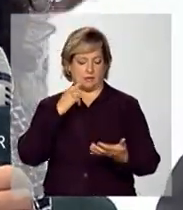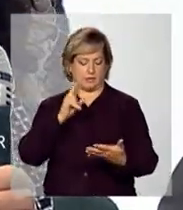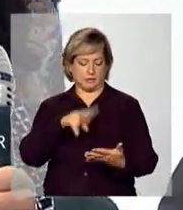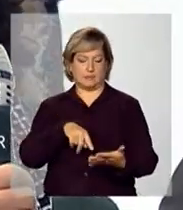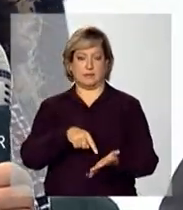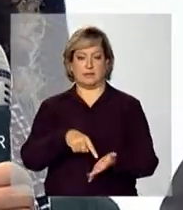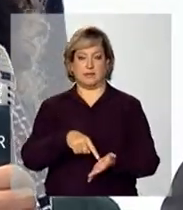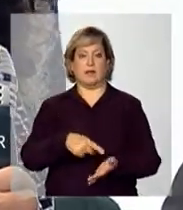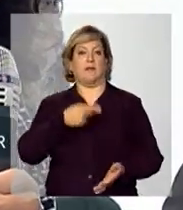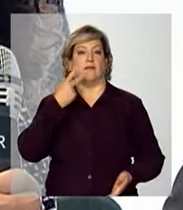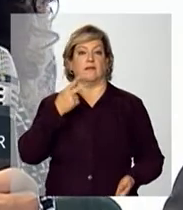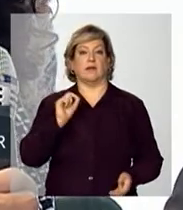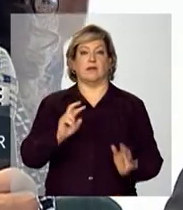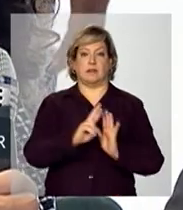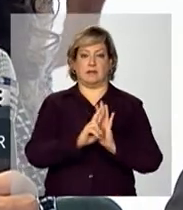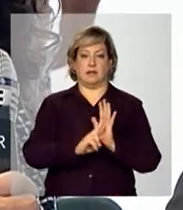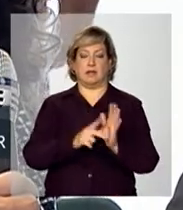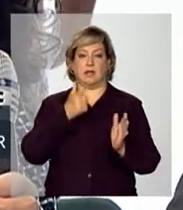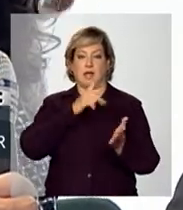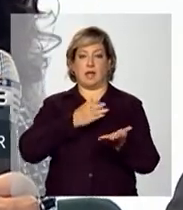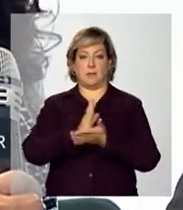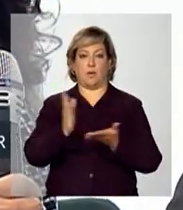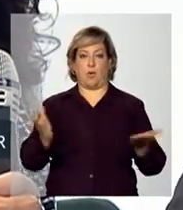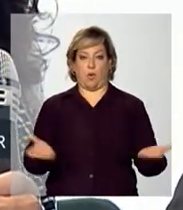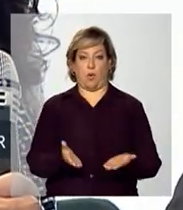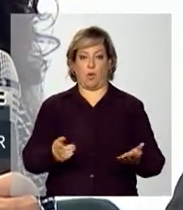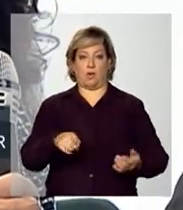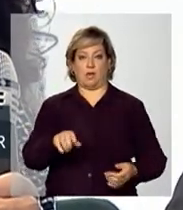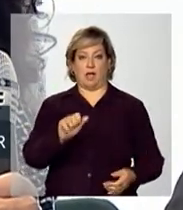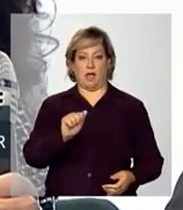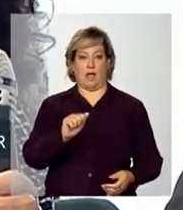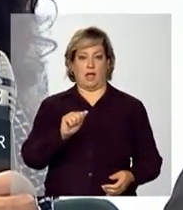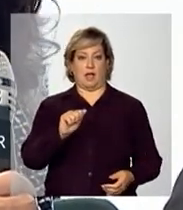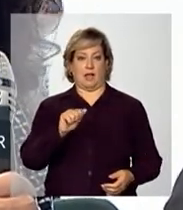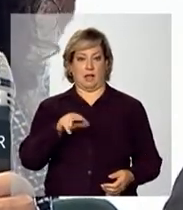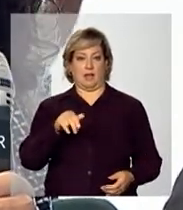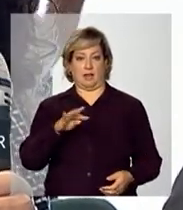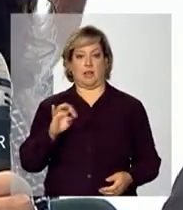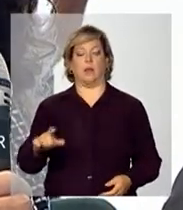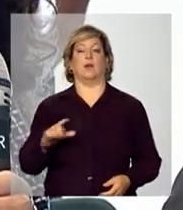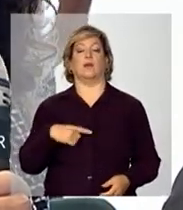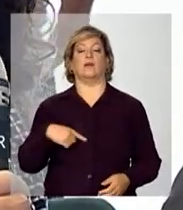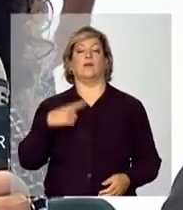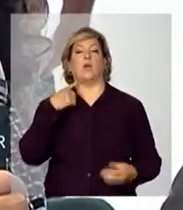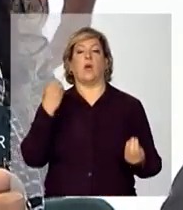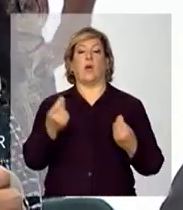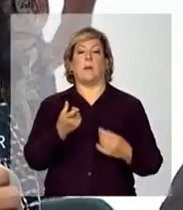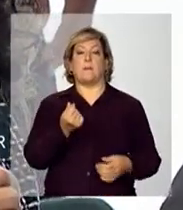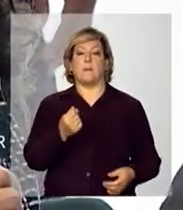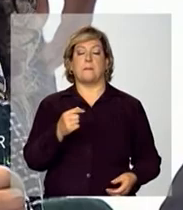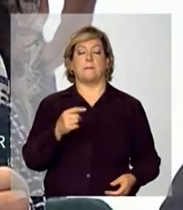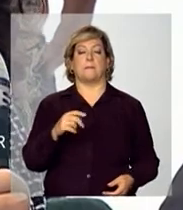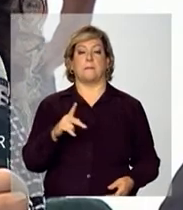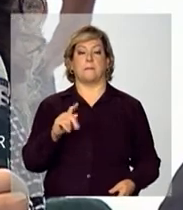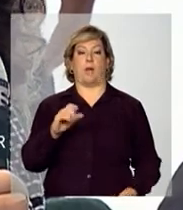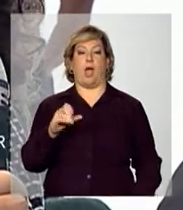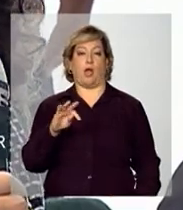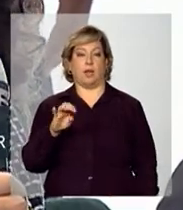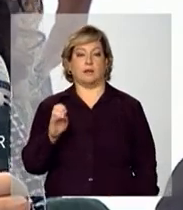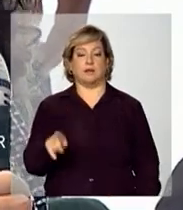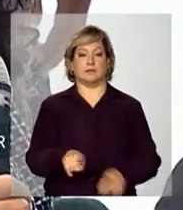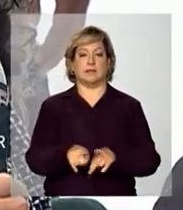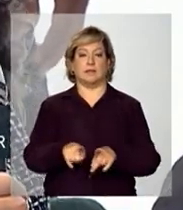o a regulamentação aprovada hoje pela agência queria mecanismos para comparação de preços de pacotes e serviços de